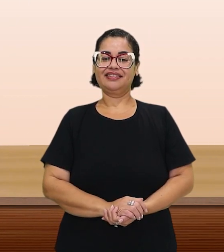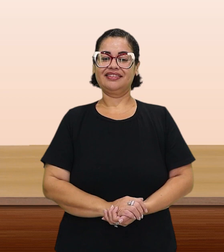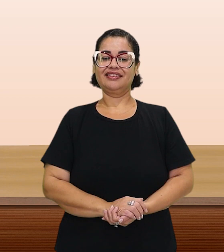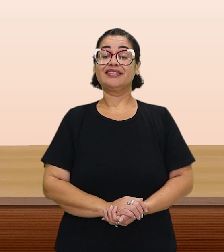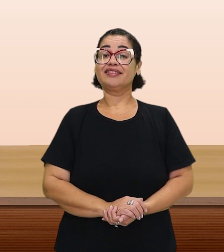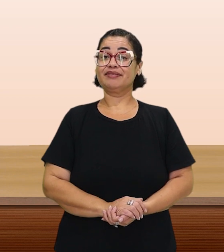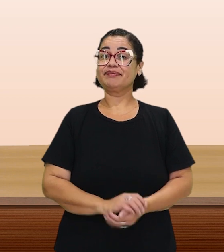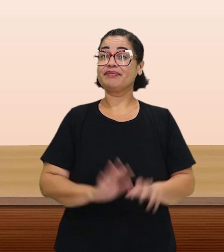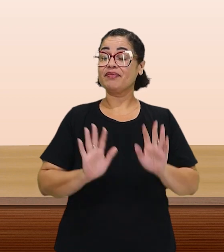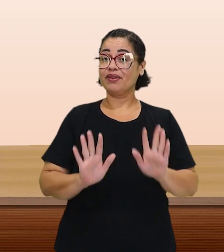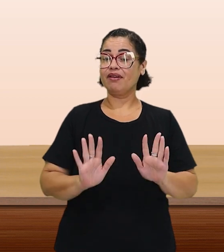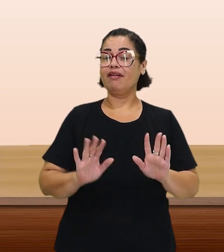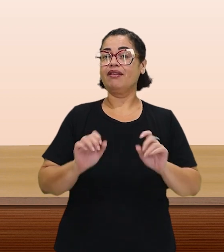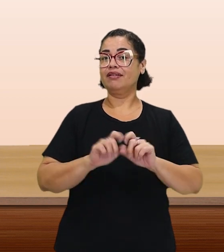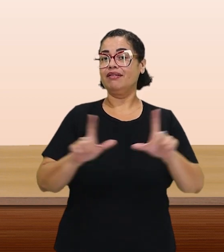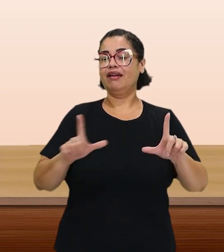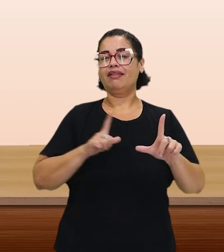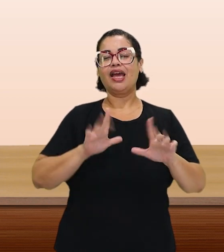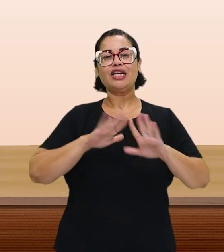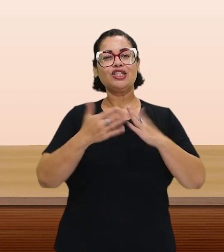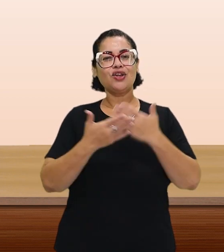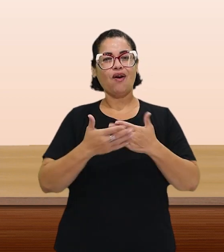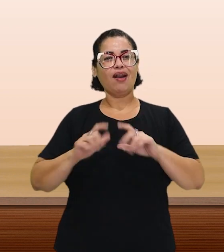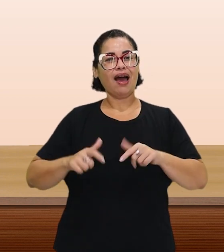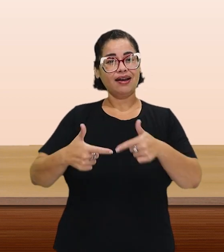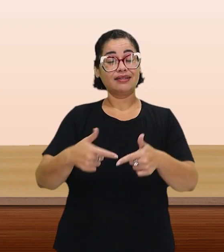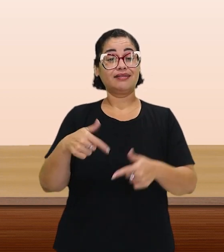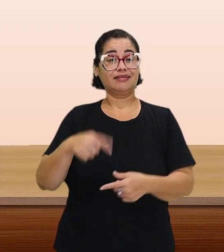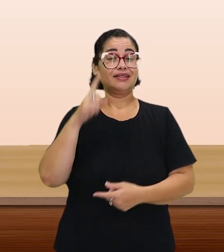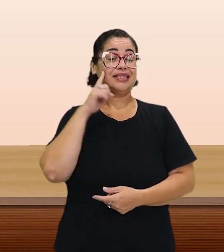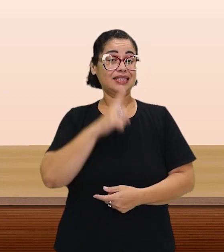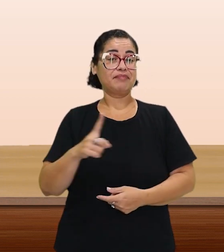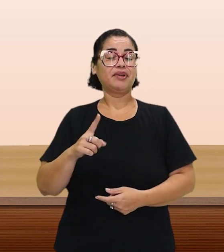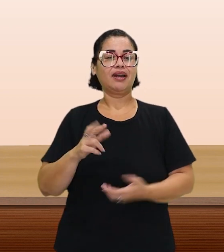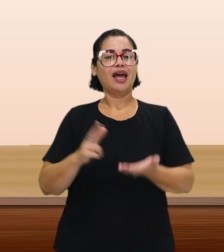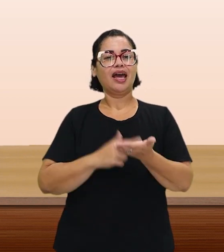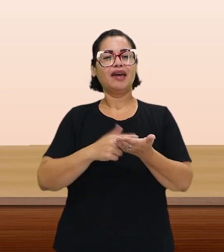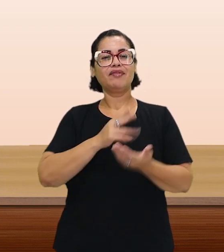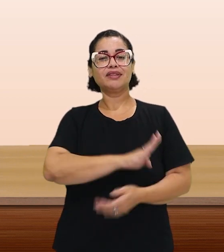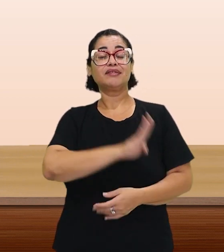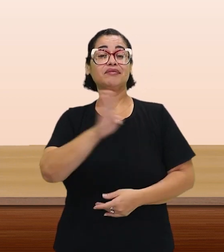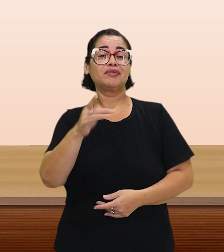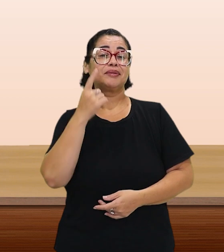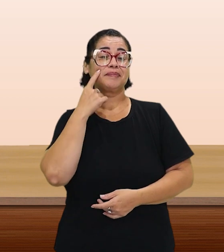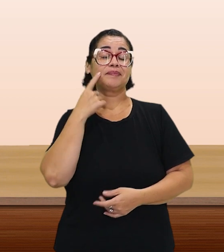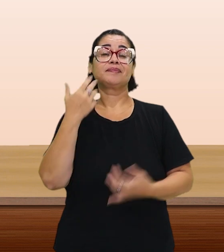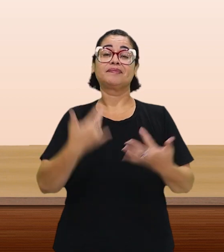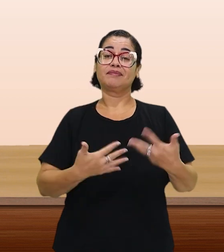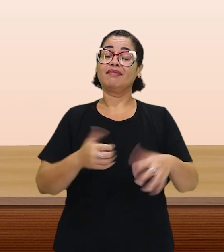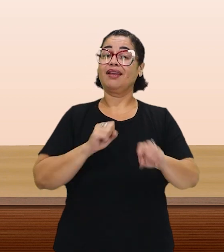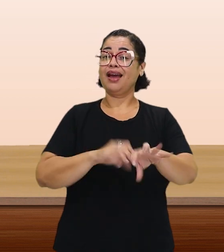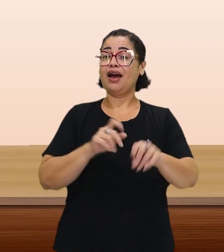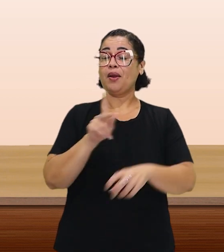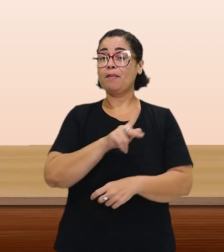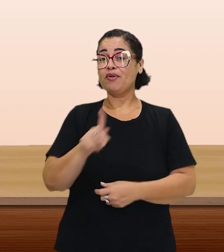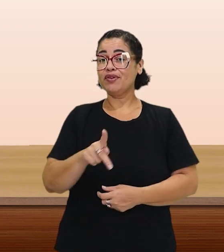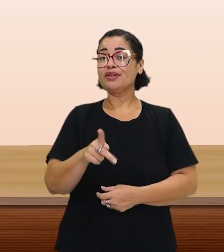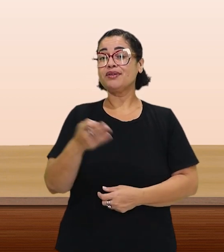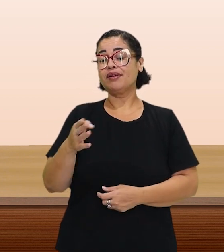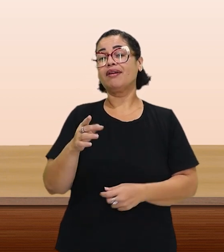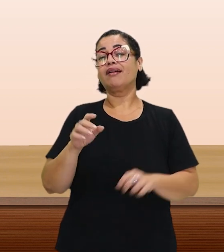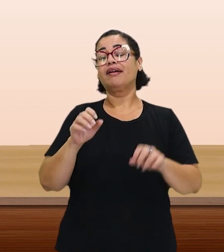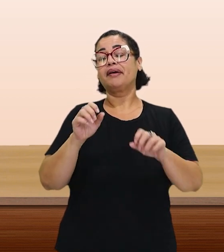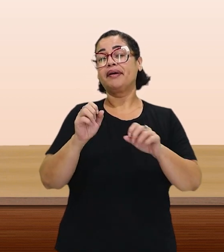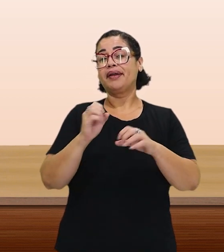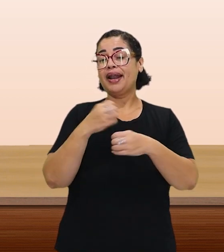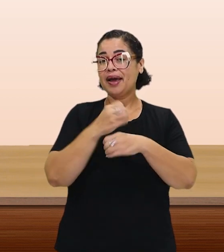Pessoal, no quadro A Escola em Ação desta semana, o Revista foi acompanhar uma aula do professor Kleiber no Laboratório